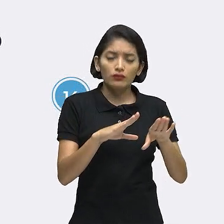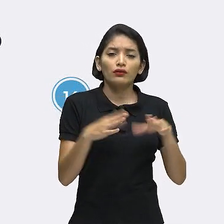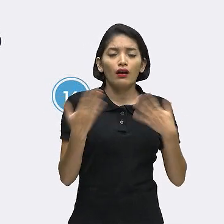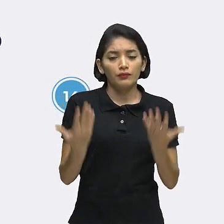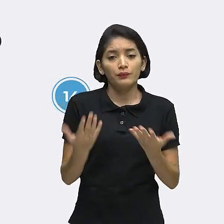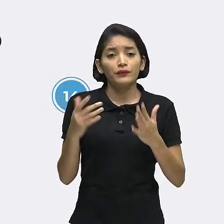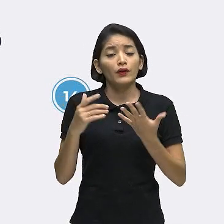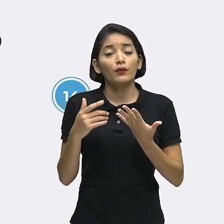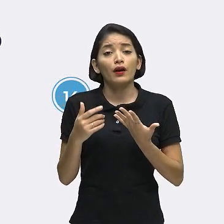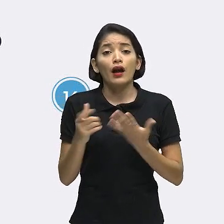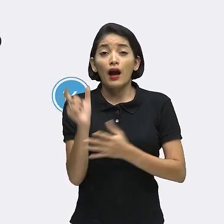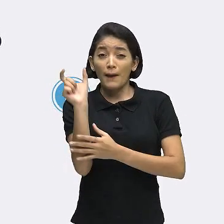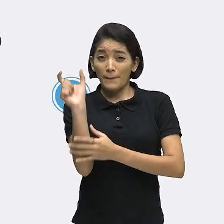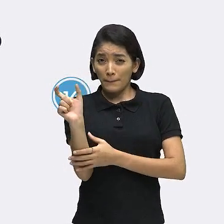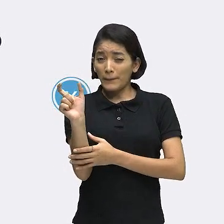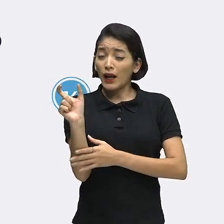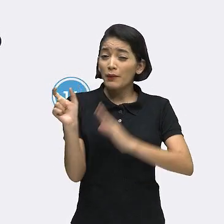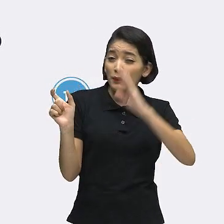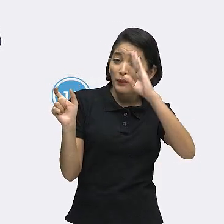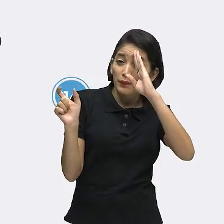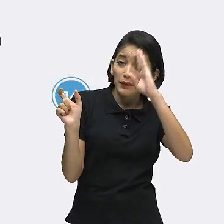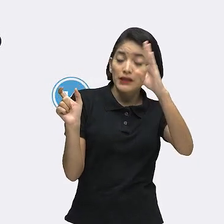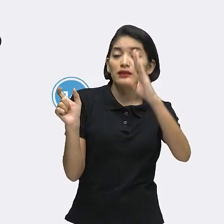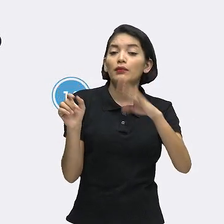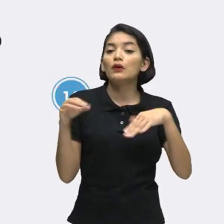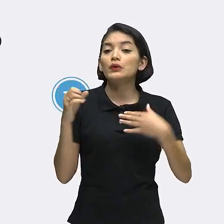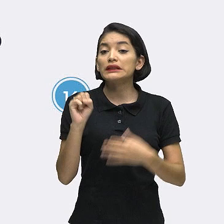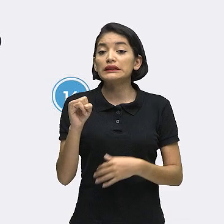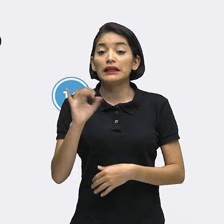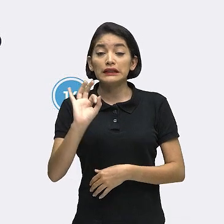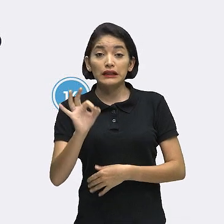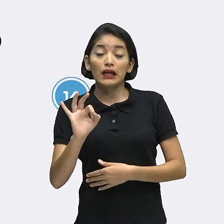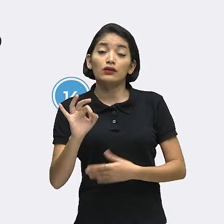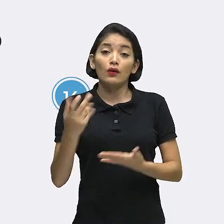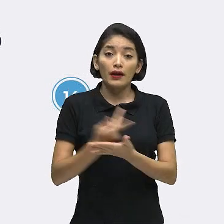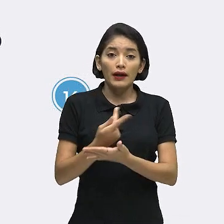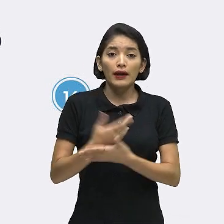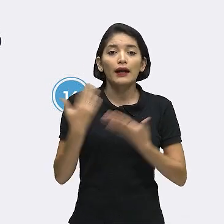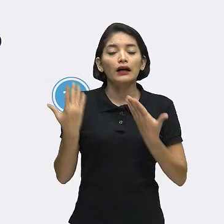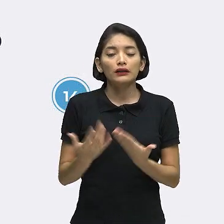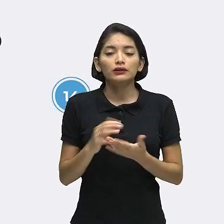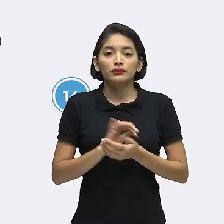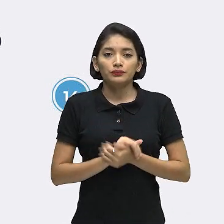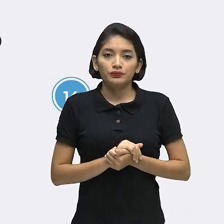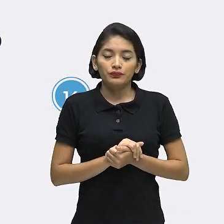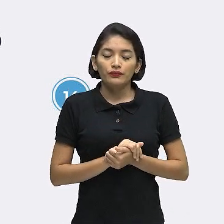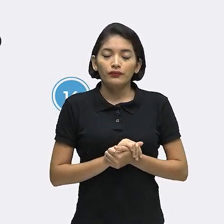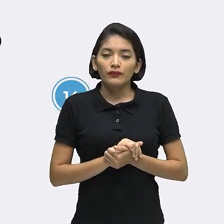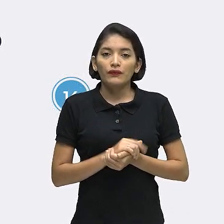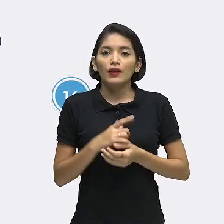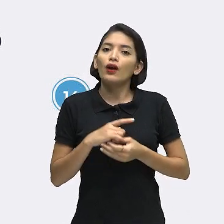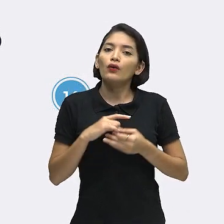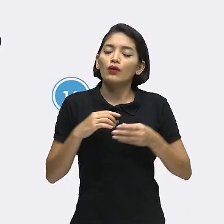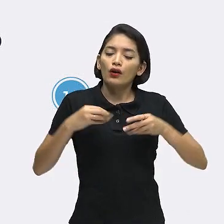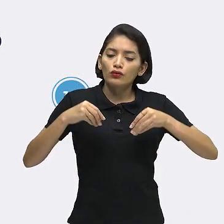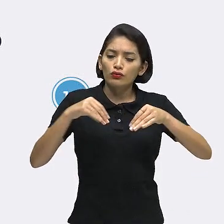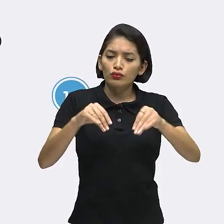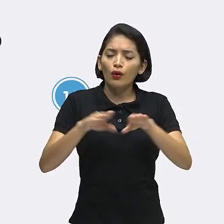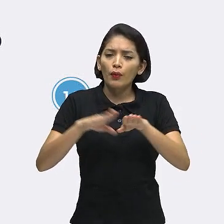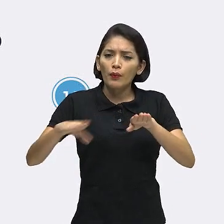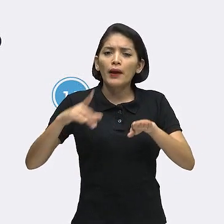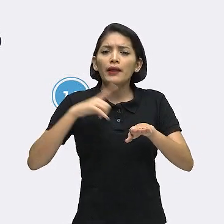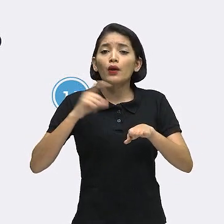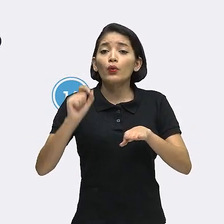a palavra-chave para a gente identificar se ela está correta é um solo rico em carbonato de cálcio. Tá? Então,